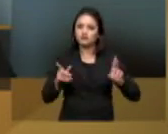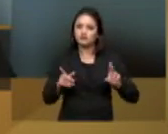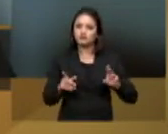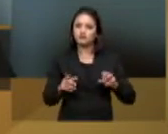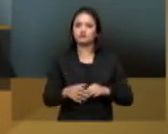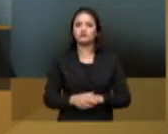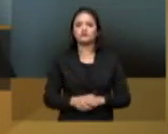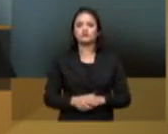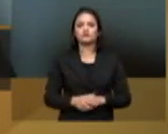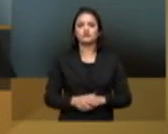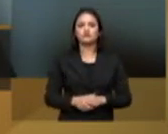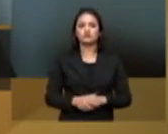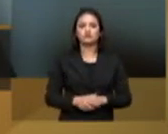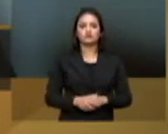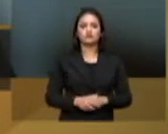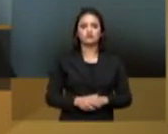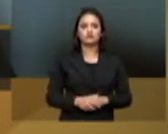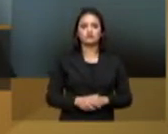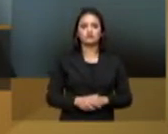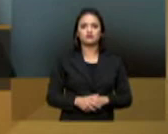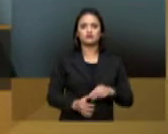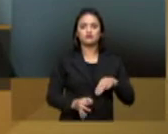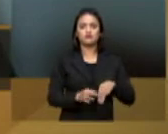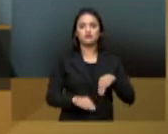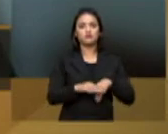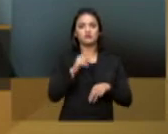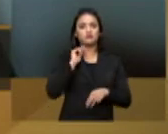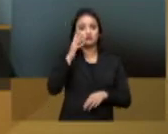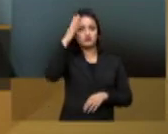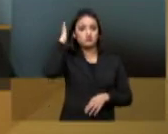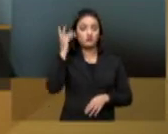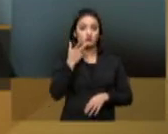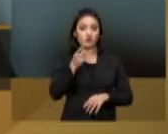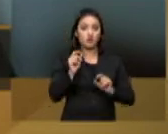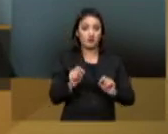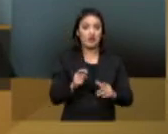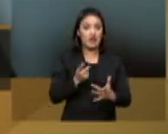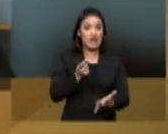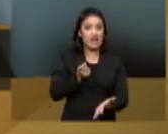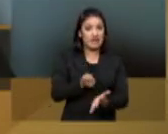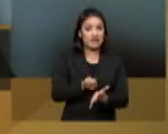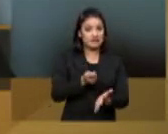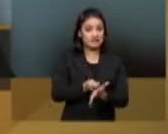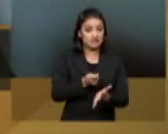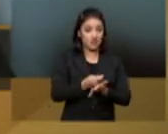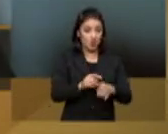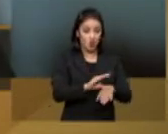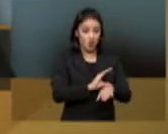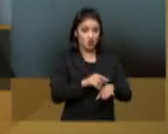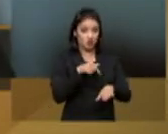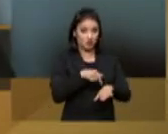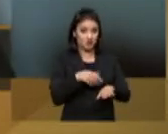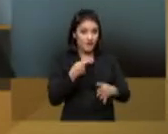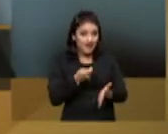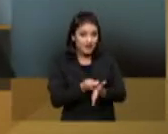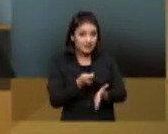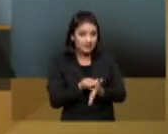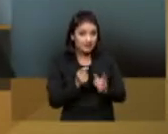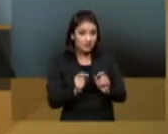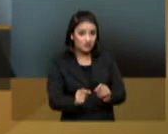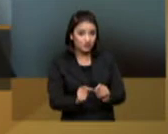Aurélio Greco, que, abro aspas, a exigência constitucional é de